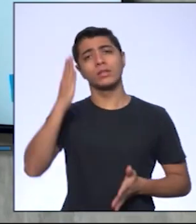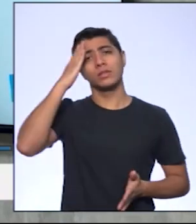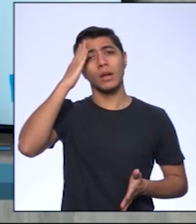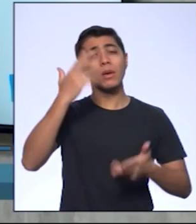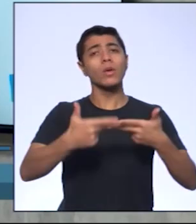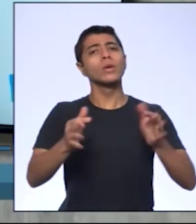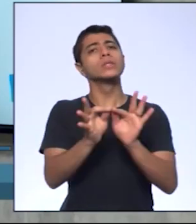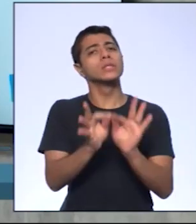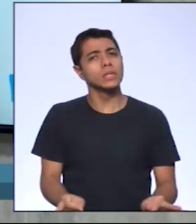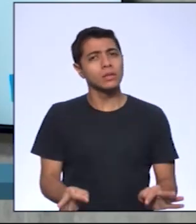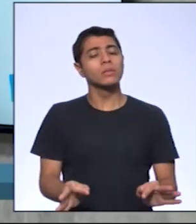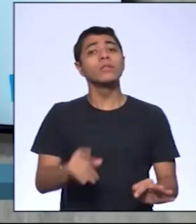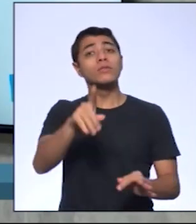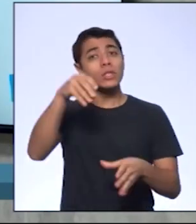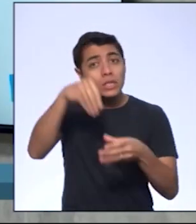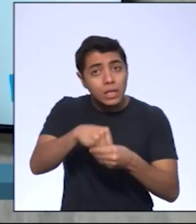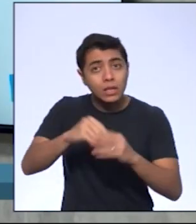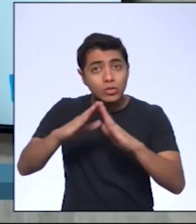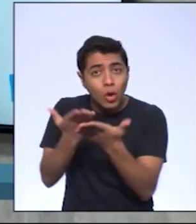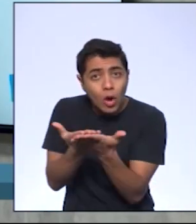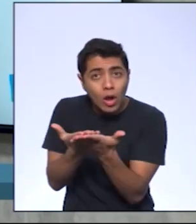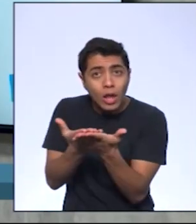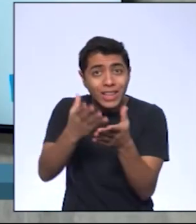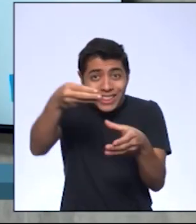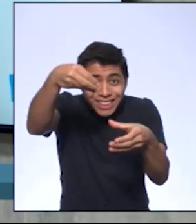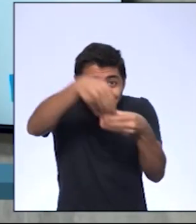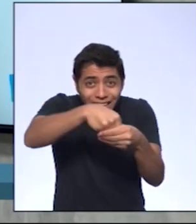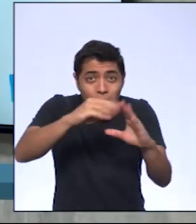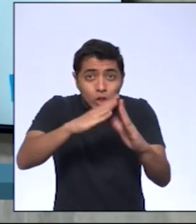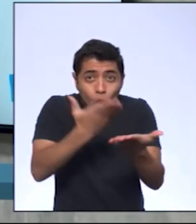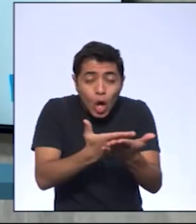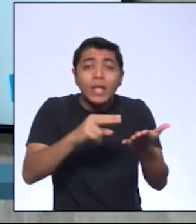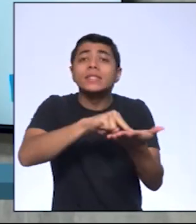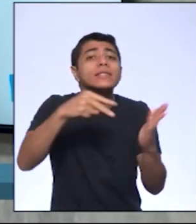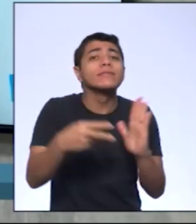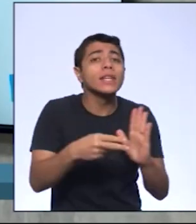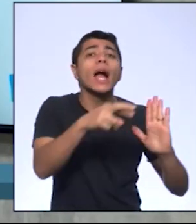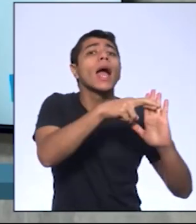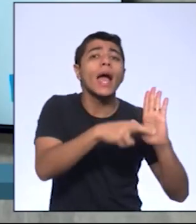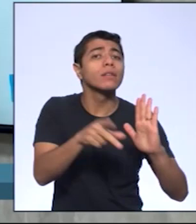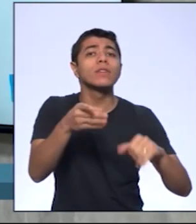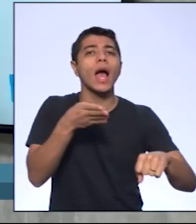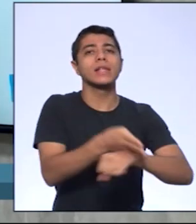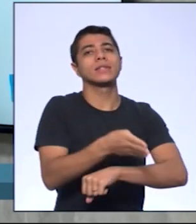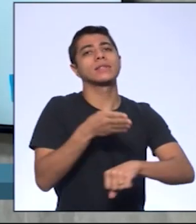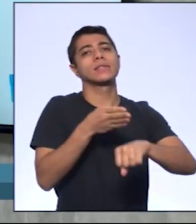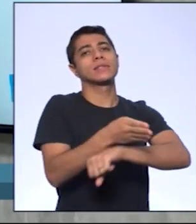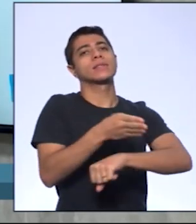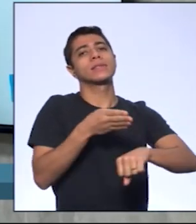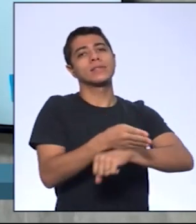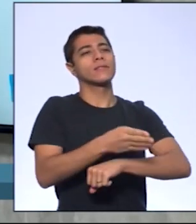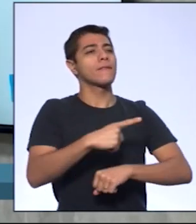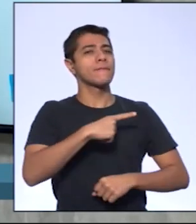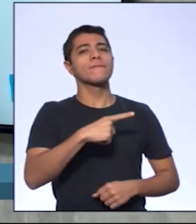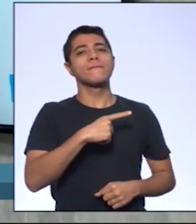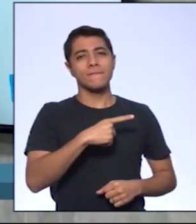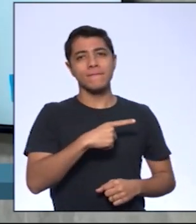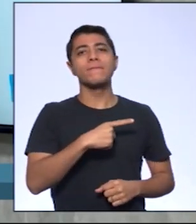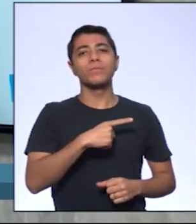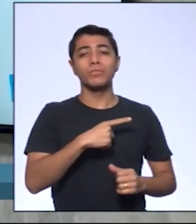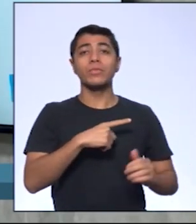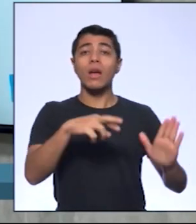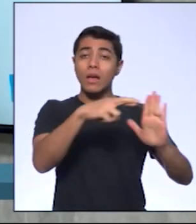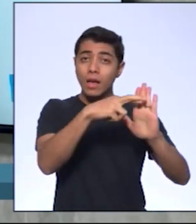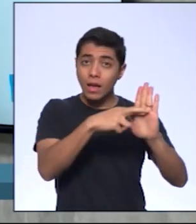simples. Estar na escola significa ter acesso à regra. E quando eu tenho acesso à regra, ela consegue